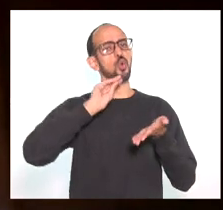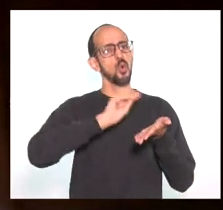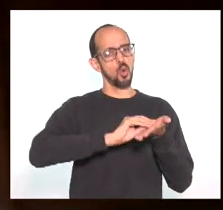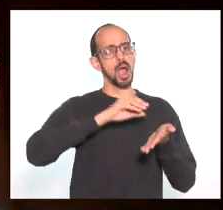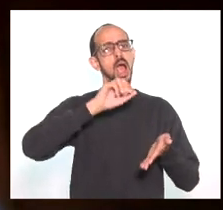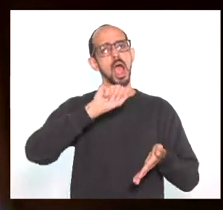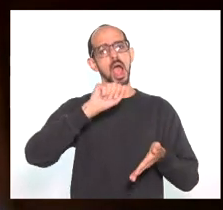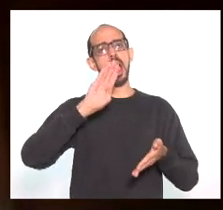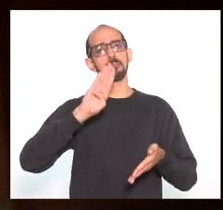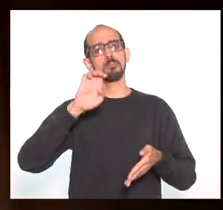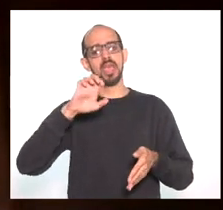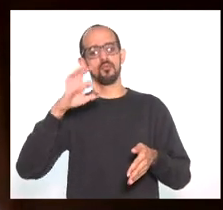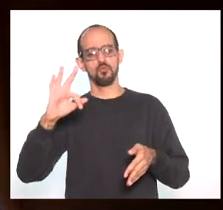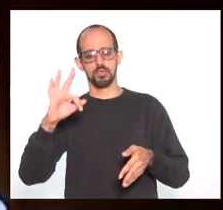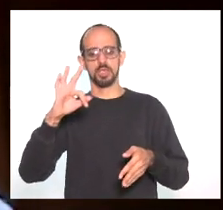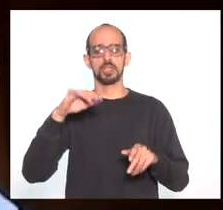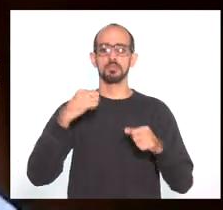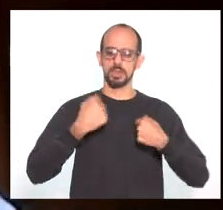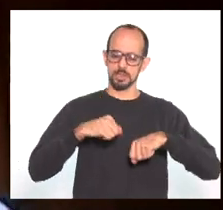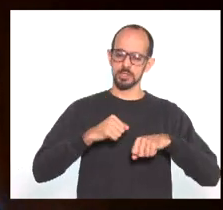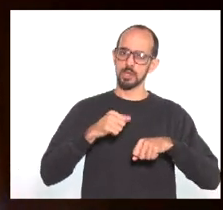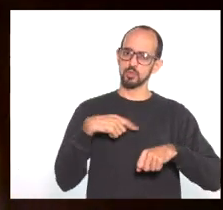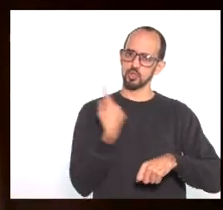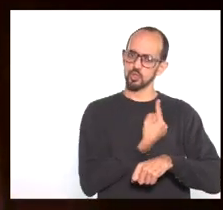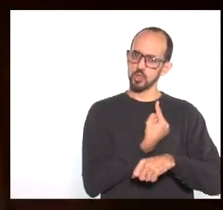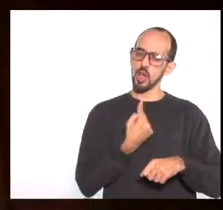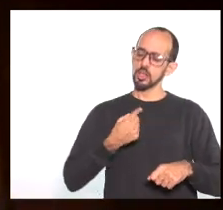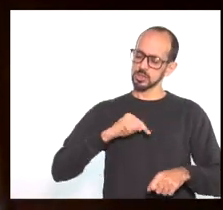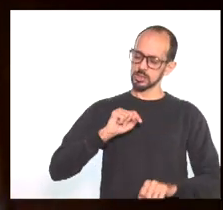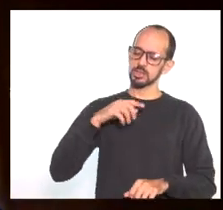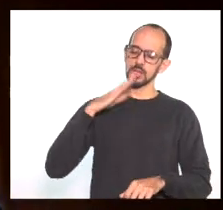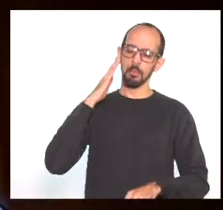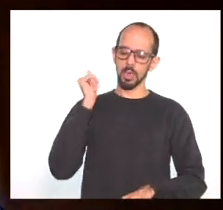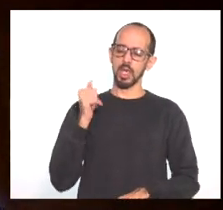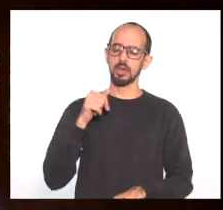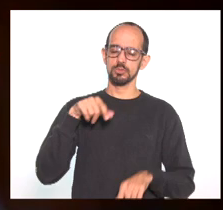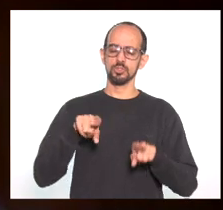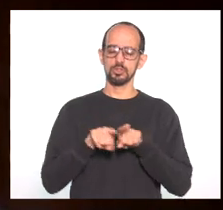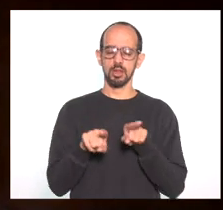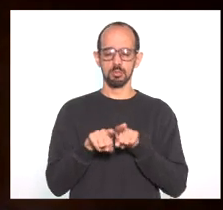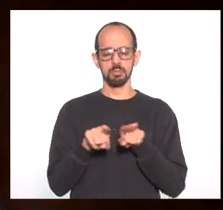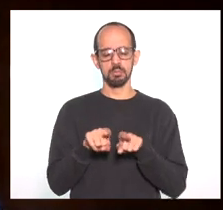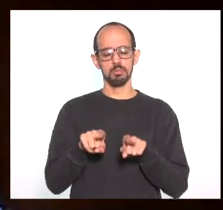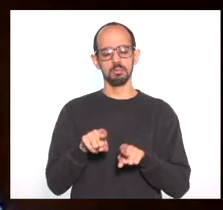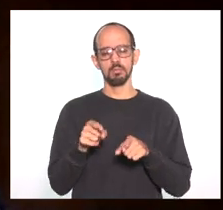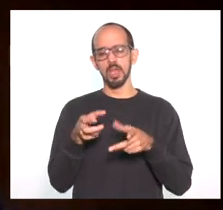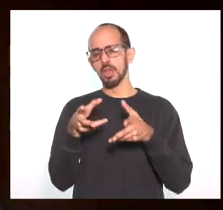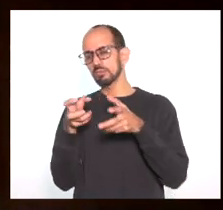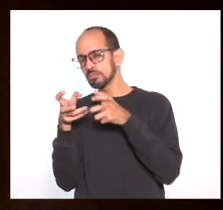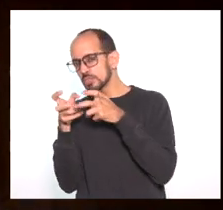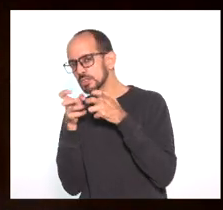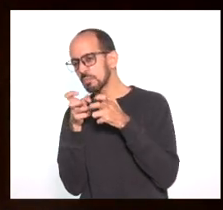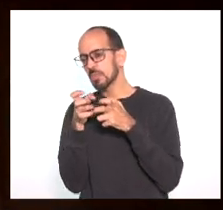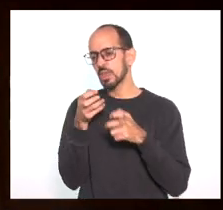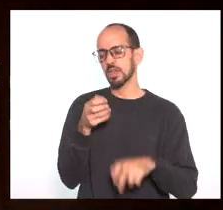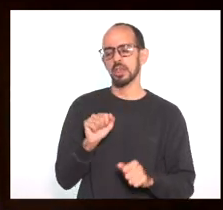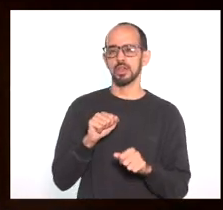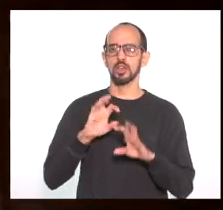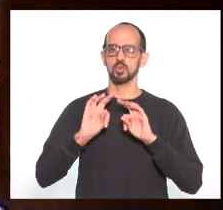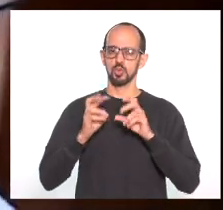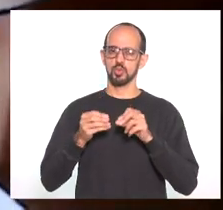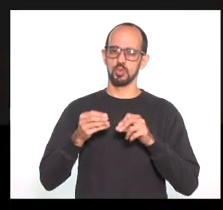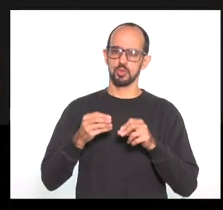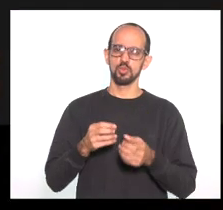as instituições que nós devemos chamar para a oitiva ao longo do nosso trabalho na CPI. Apenas isso. Mas, no demais, totalmente